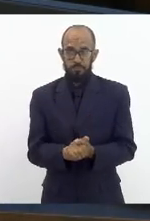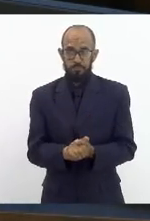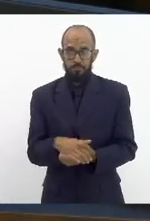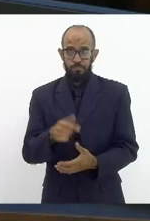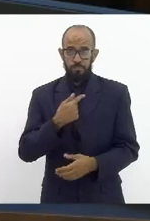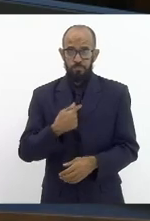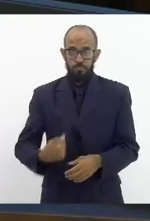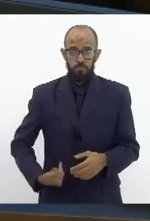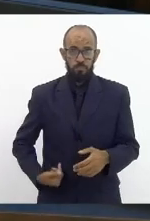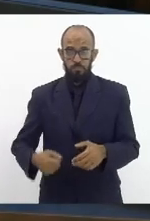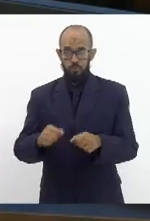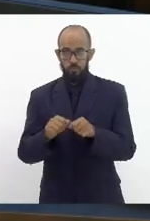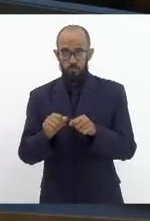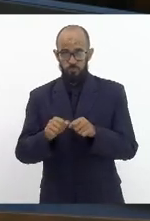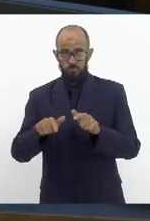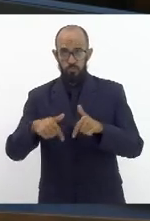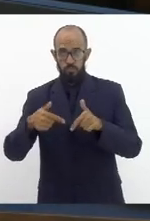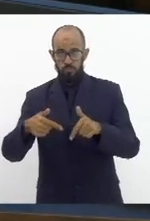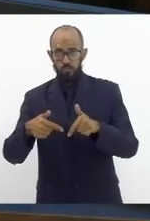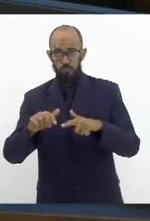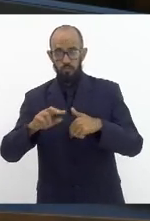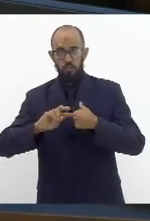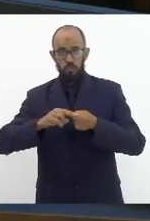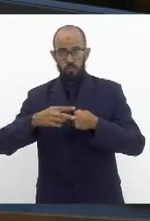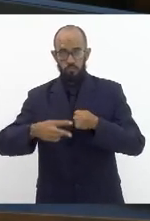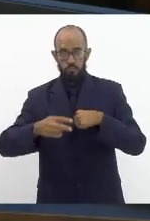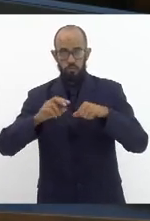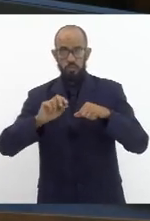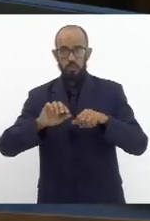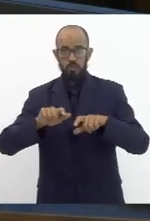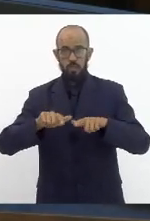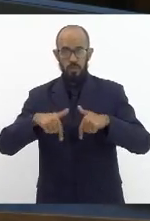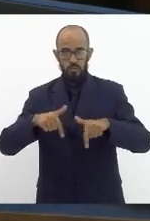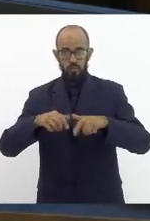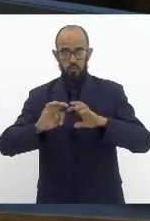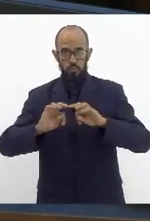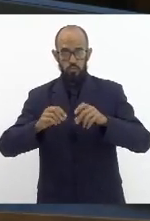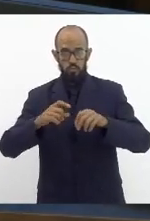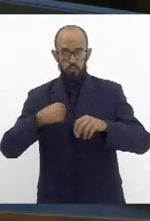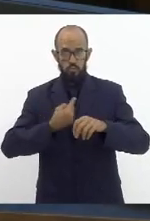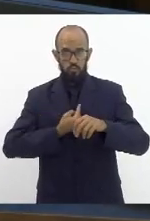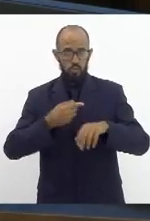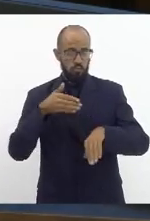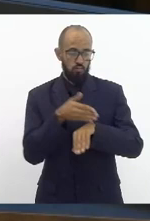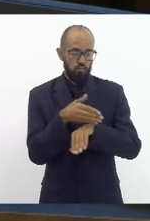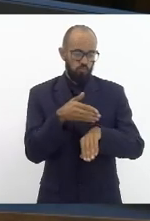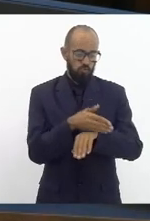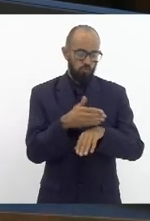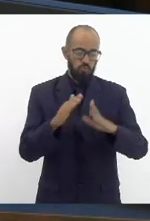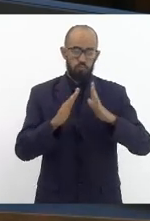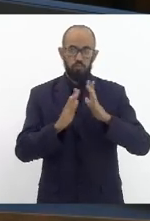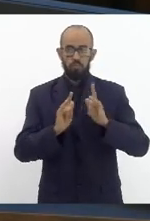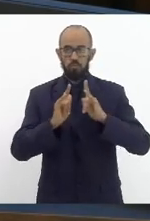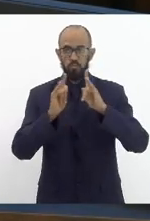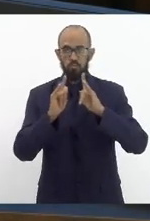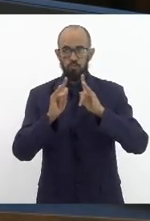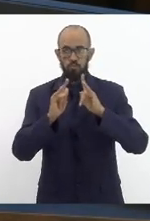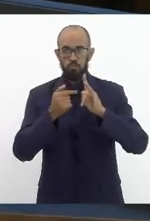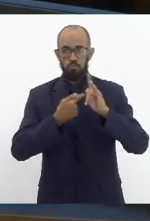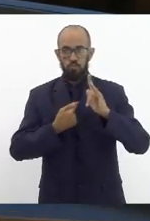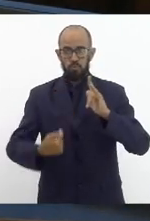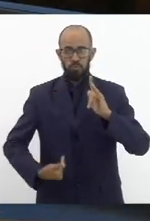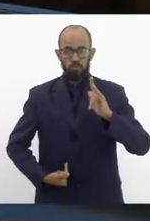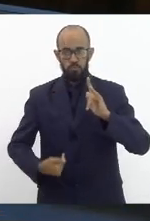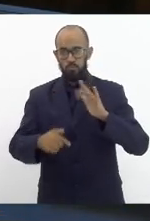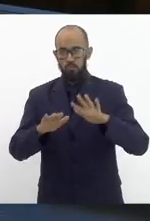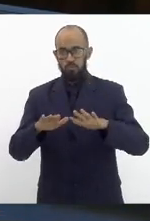tomou um gesto, fruto da ação desses... Todos nós, né, que fomos ao Palácio, que... fizemos a solicitação.